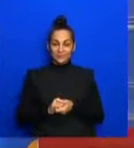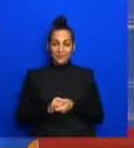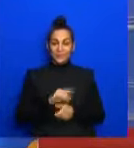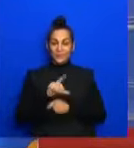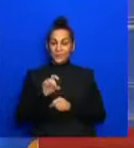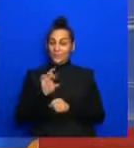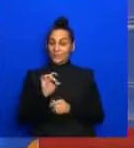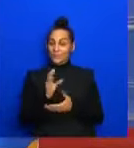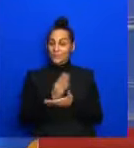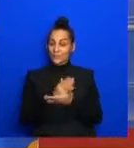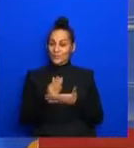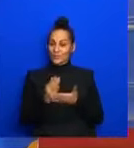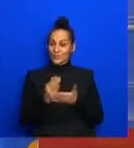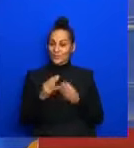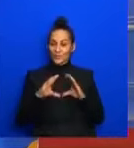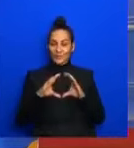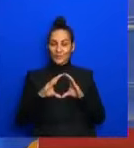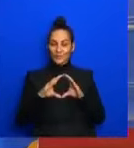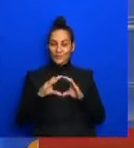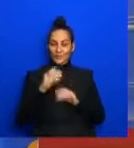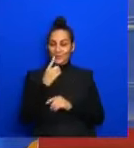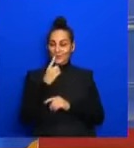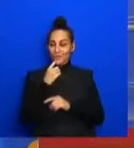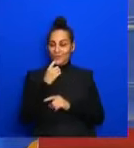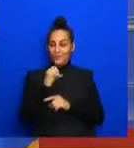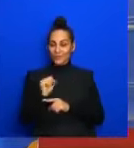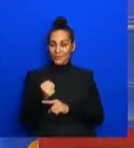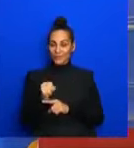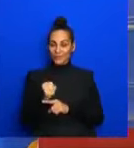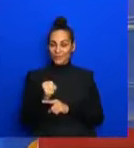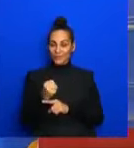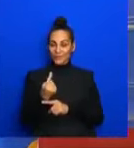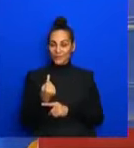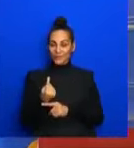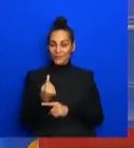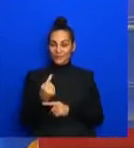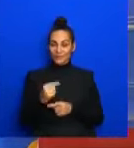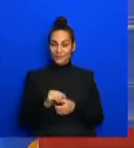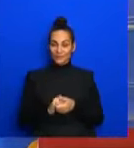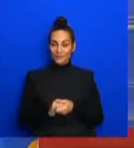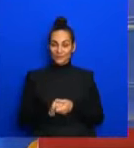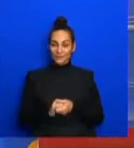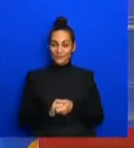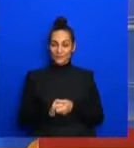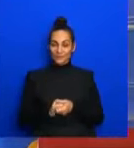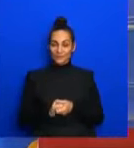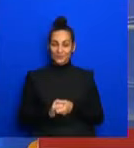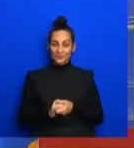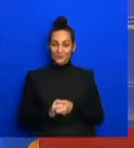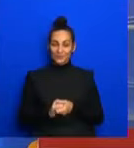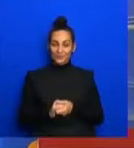O sorteio está só começando. Bola vermelha, 81. Vermelha, número 81.